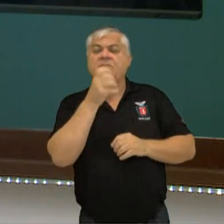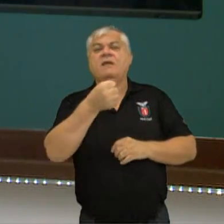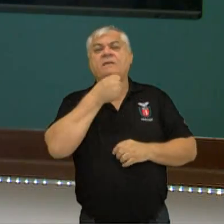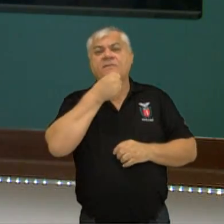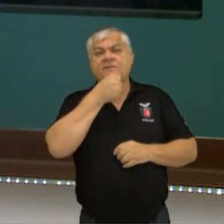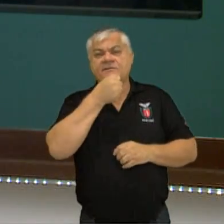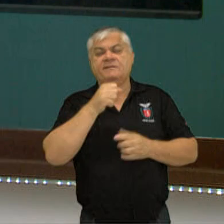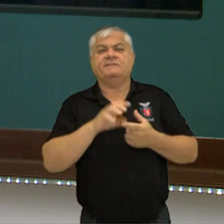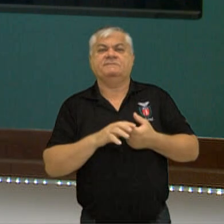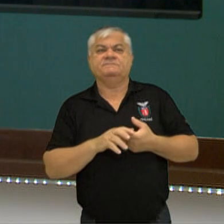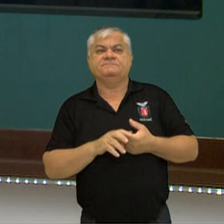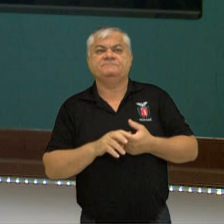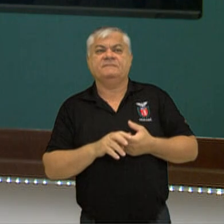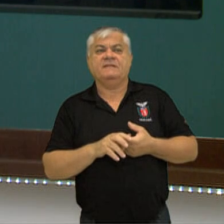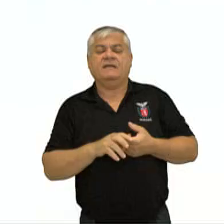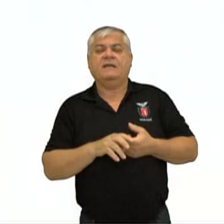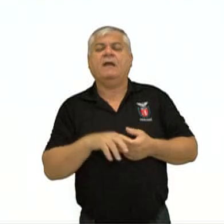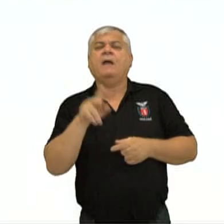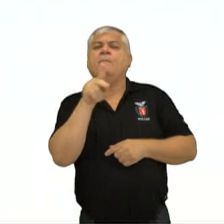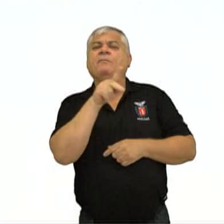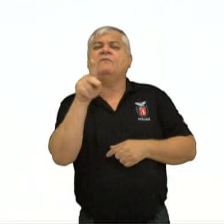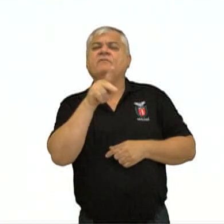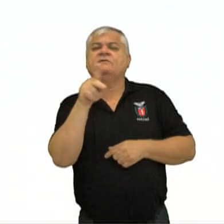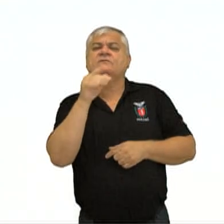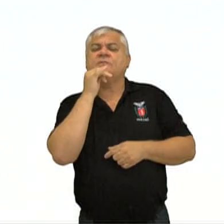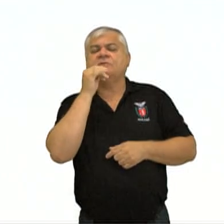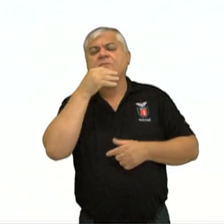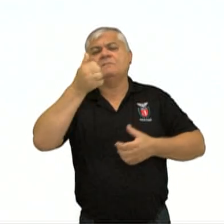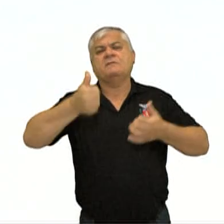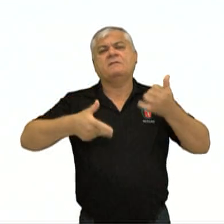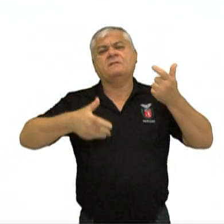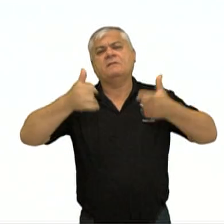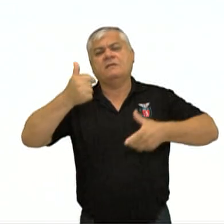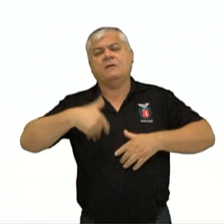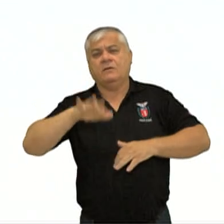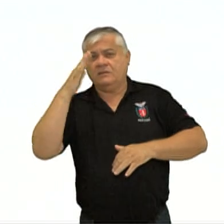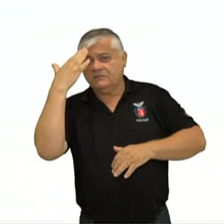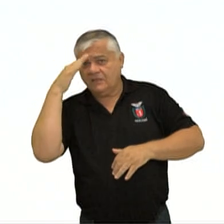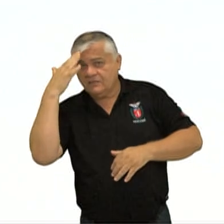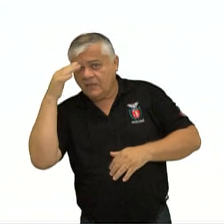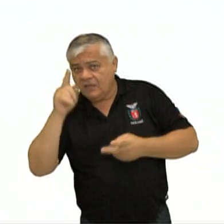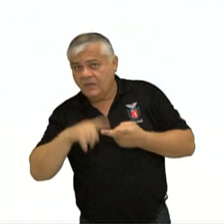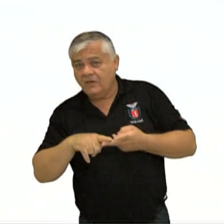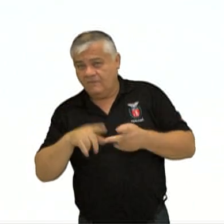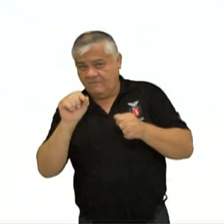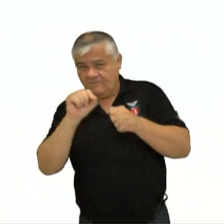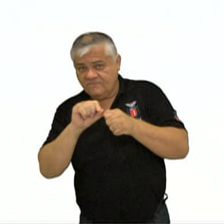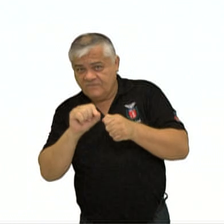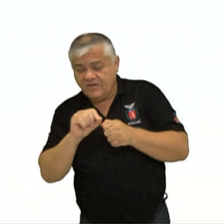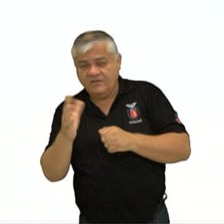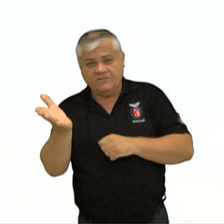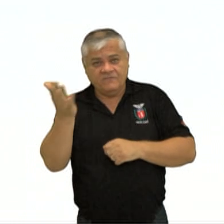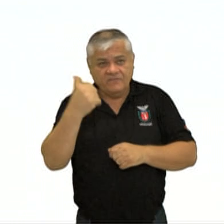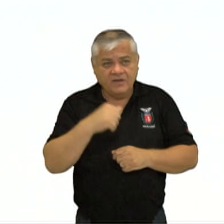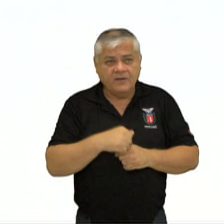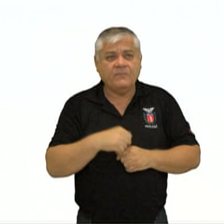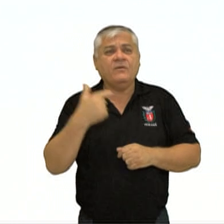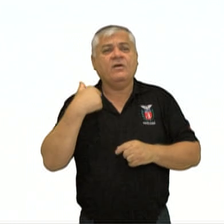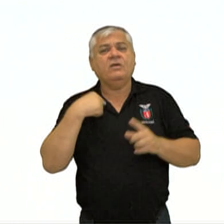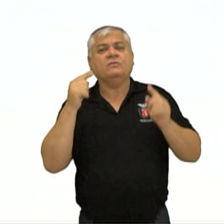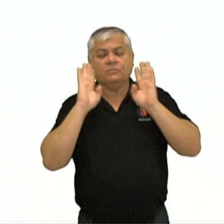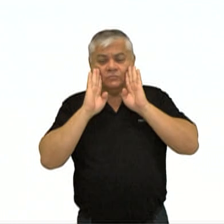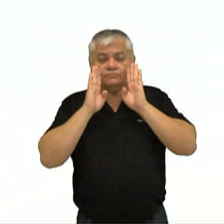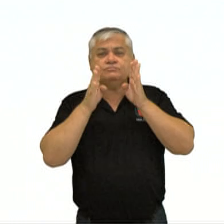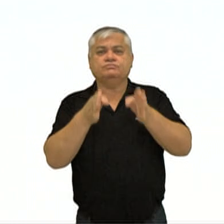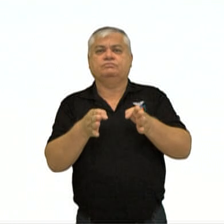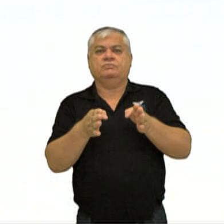reportagem. Quando a professora fica falando aqui para vocês, ó, entendeu, fez, vamos lá, eu estou centrada